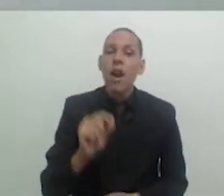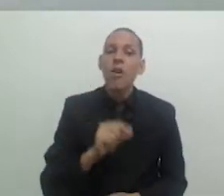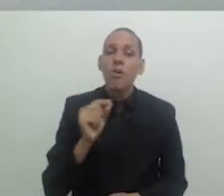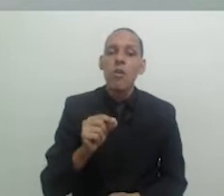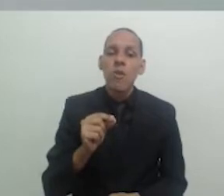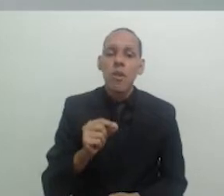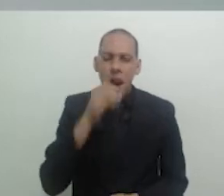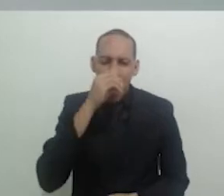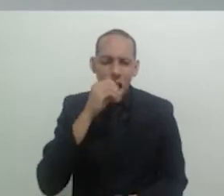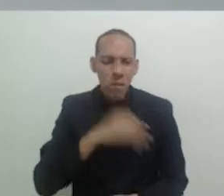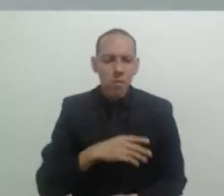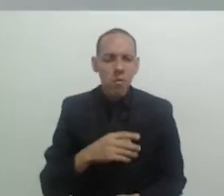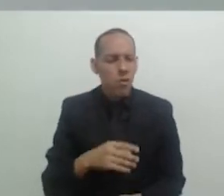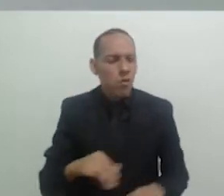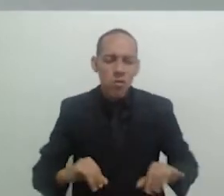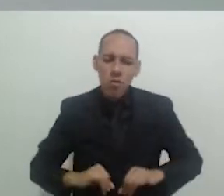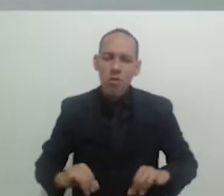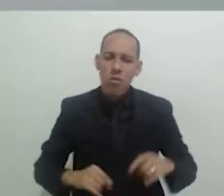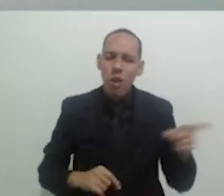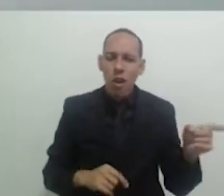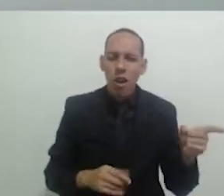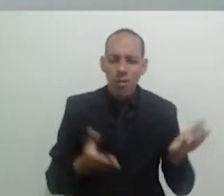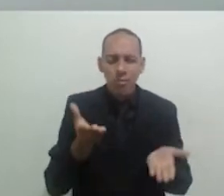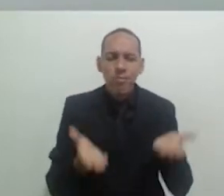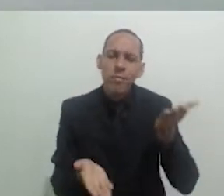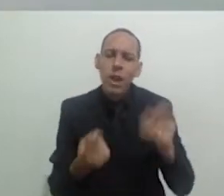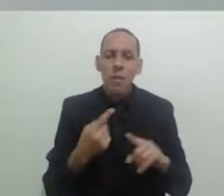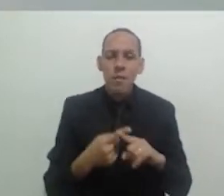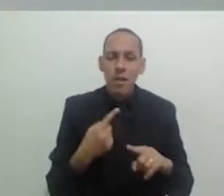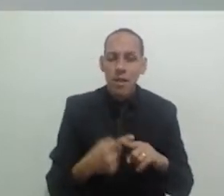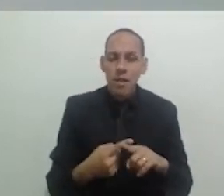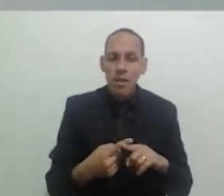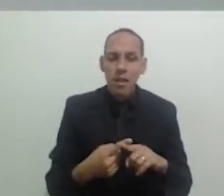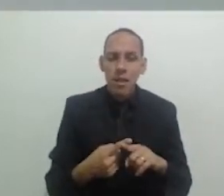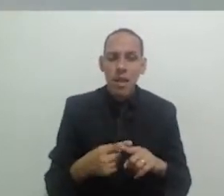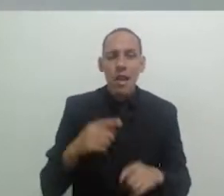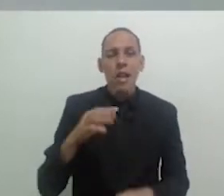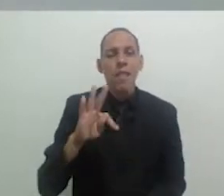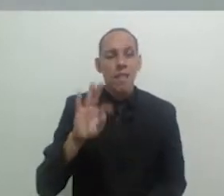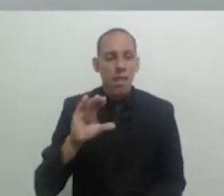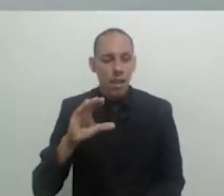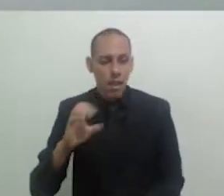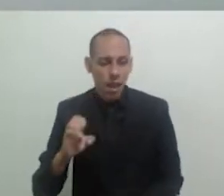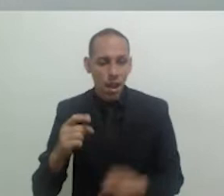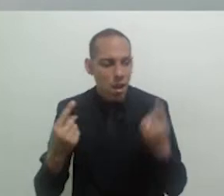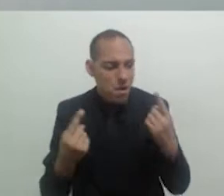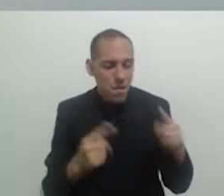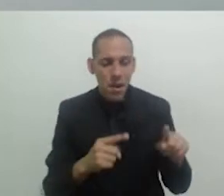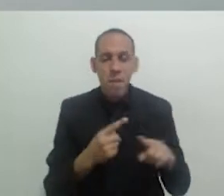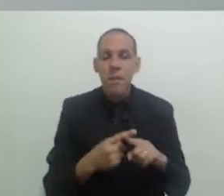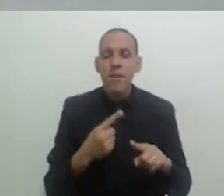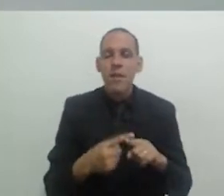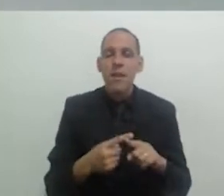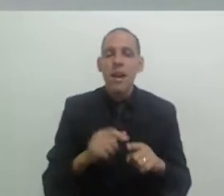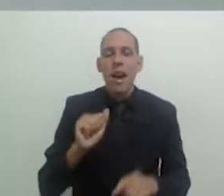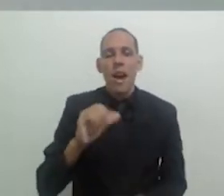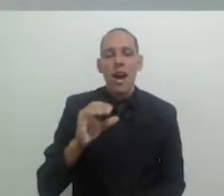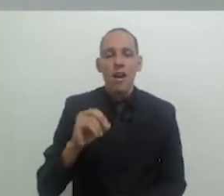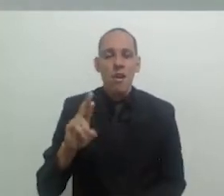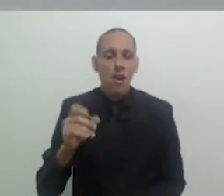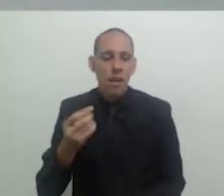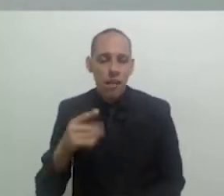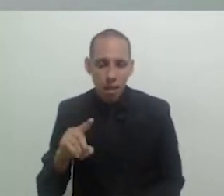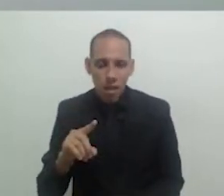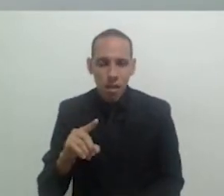e desproporcional praticado pelo Tribunal de Contas do Estado, que, por meio de acórdão, deferiu a